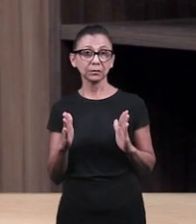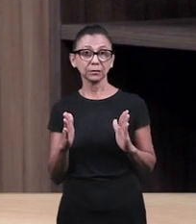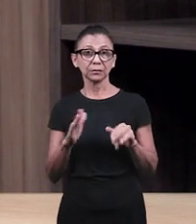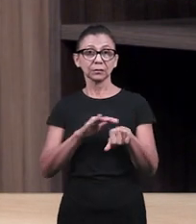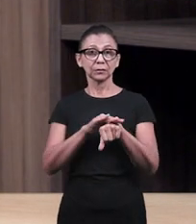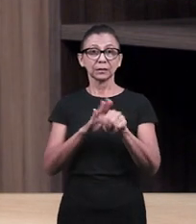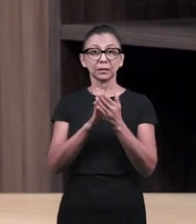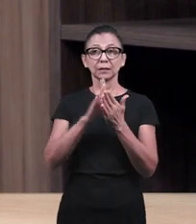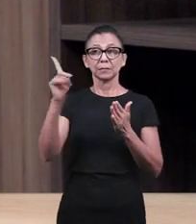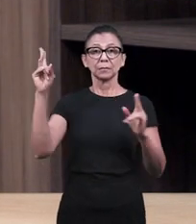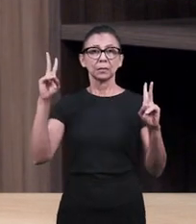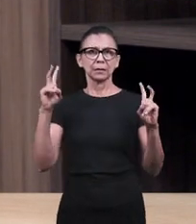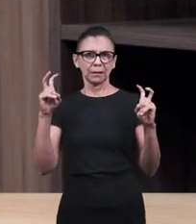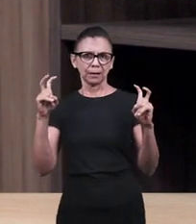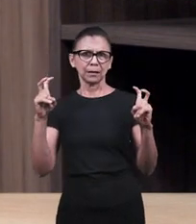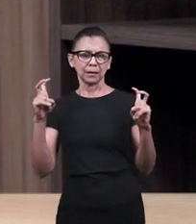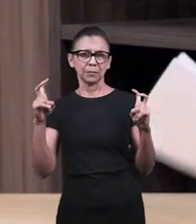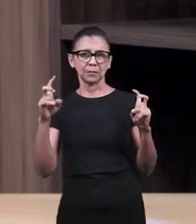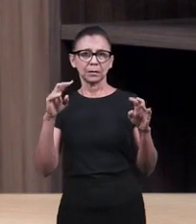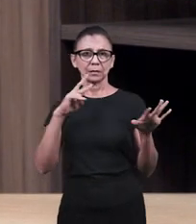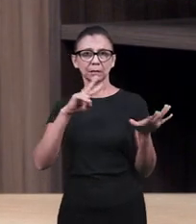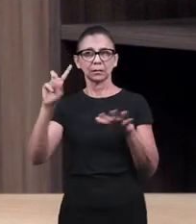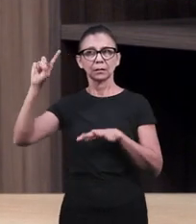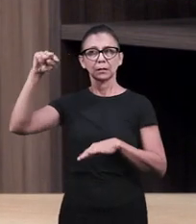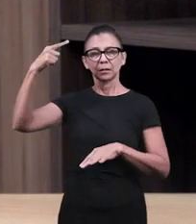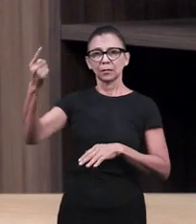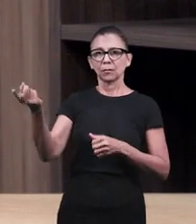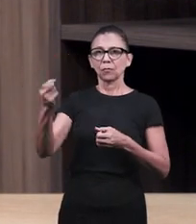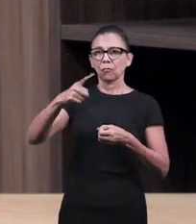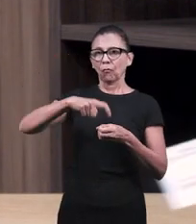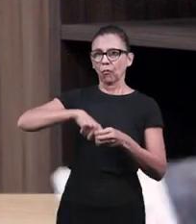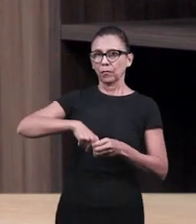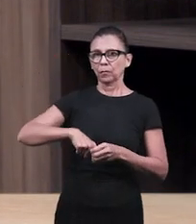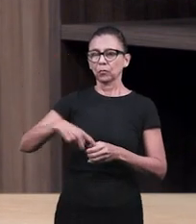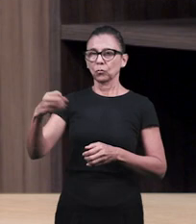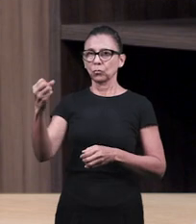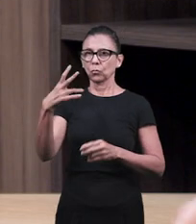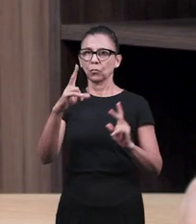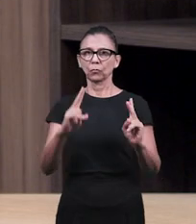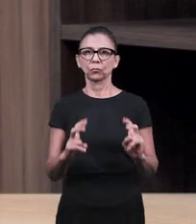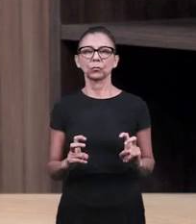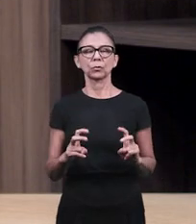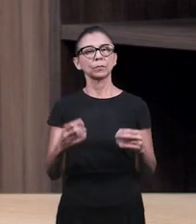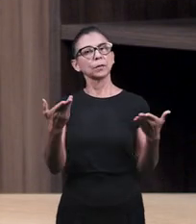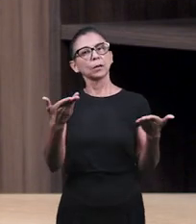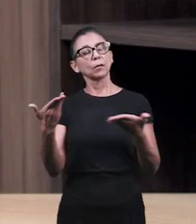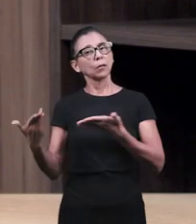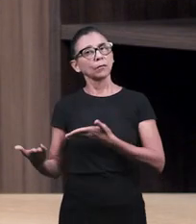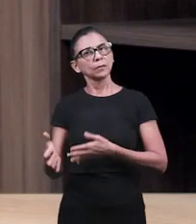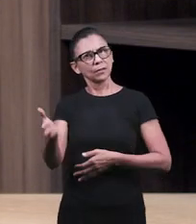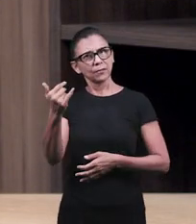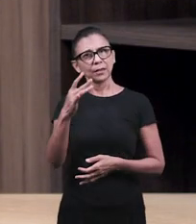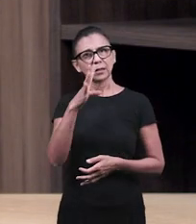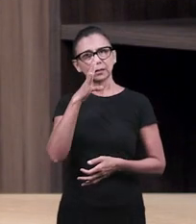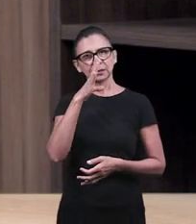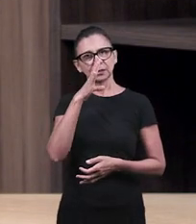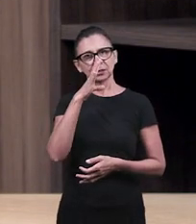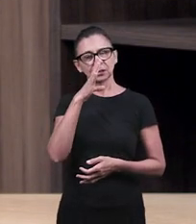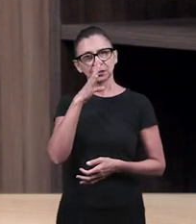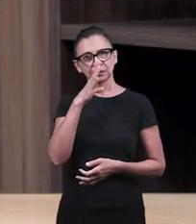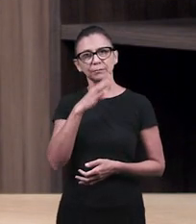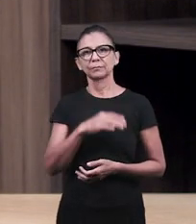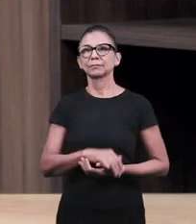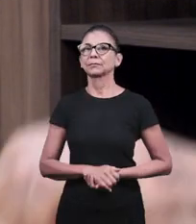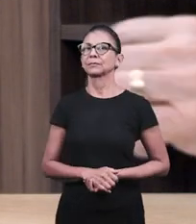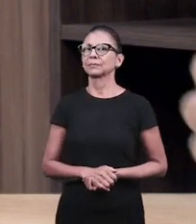no programa Conversas Bíblicas e na semana que vem nós voltaremos com um novo tema. Convido você a assistir